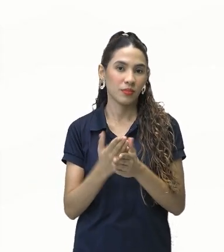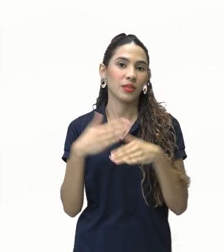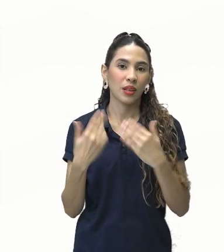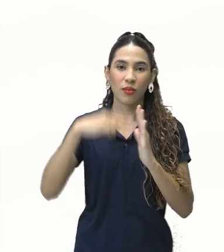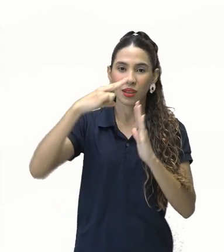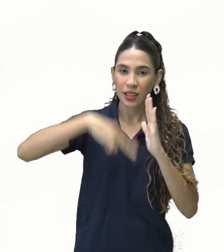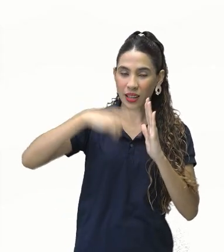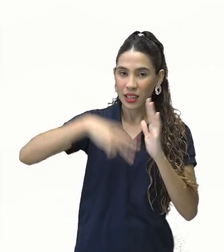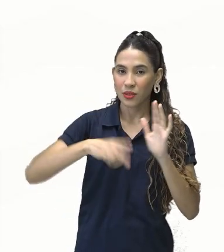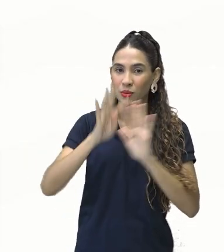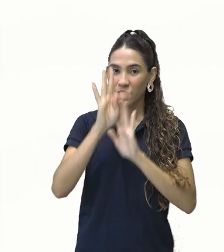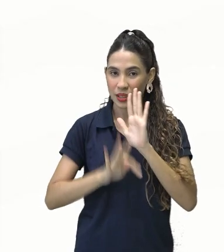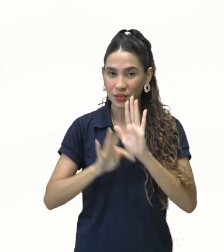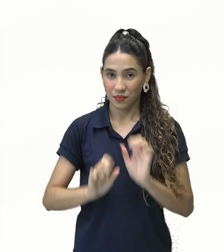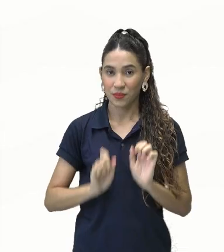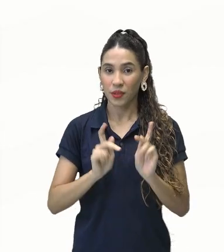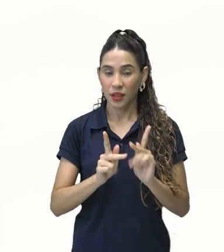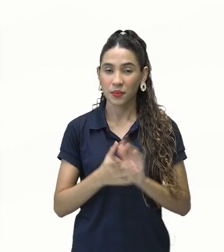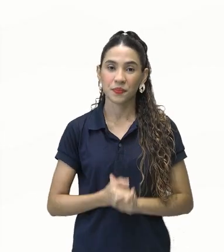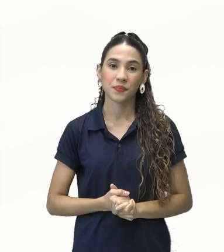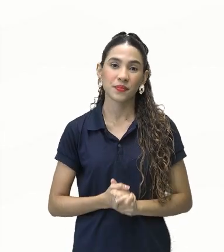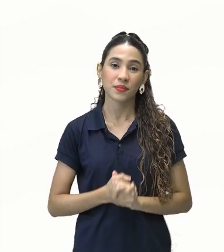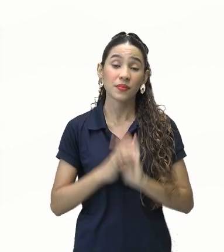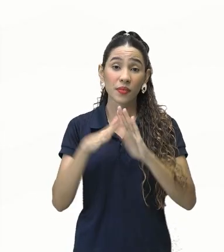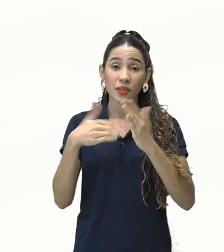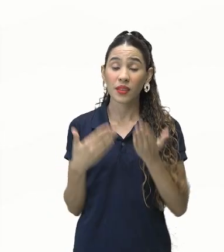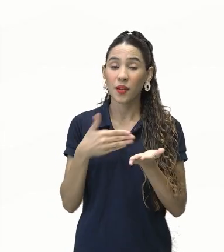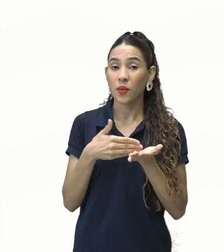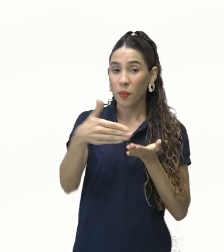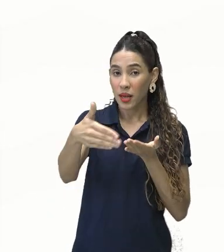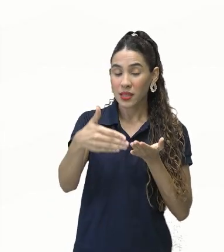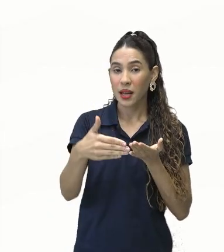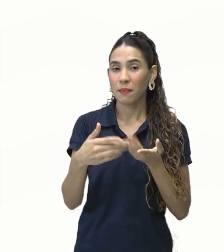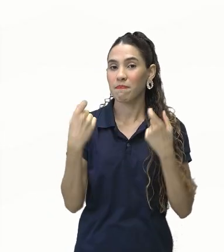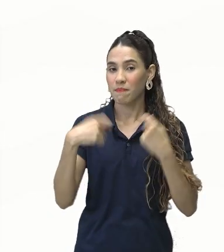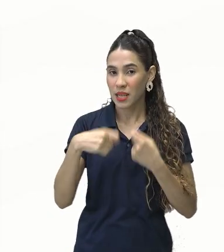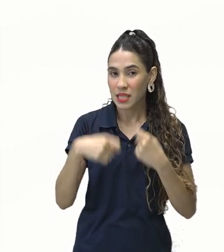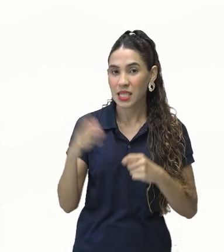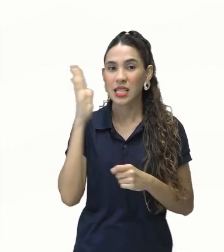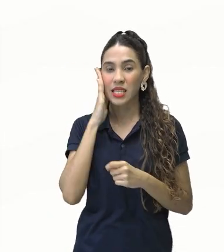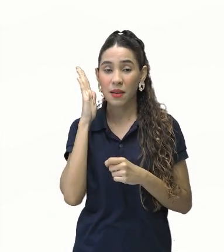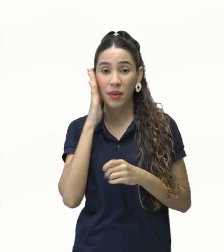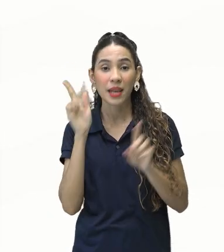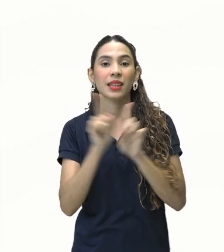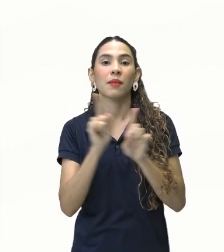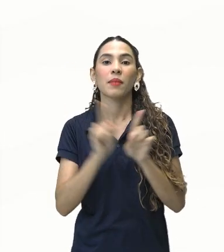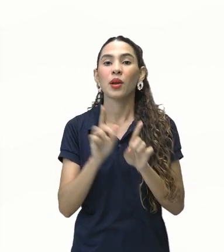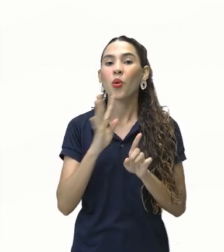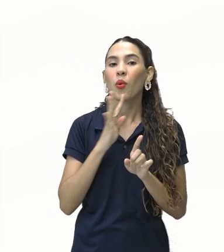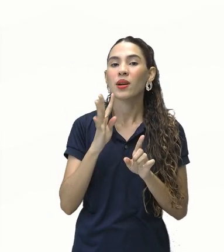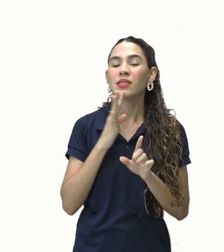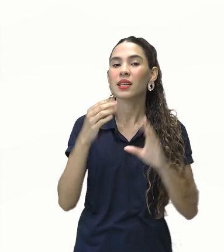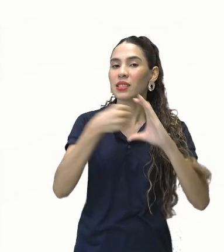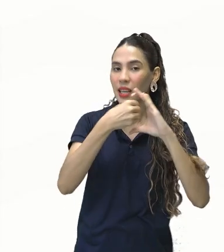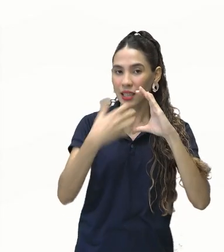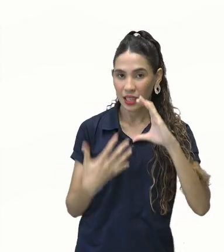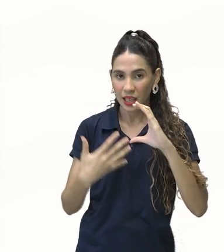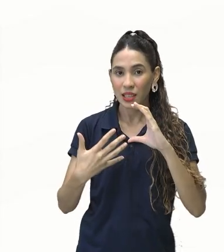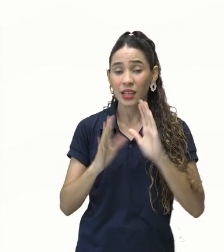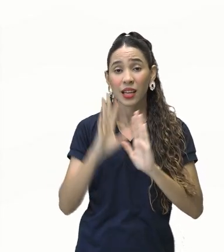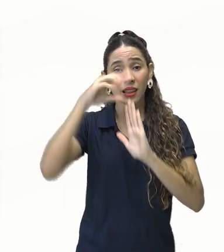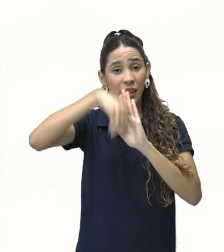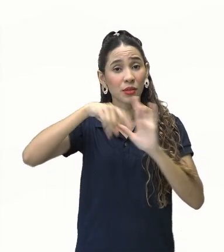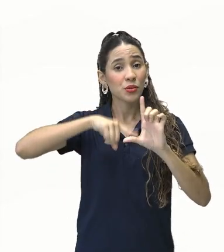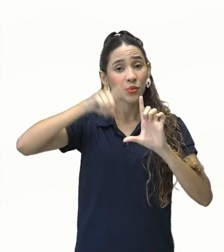de ler aqui no nosso texto. Tudo bom? E aí, para começar, a gente tem que saber e conhecer ali os elementos, né,